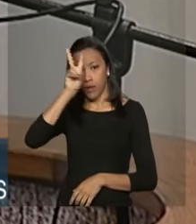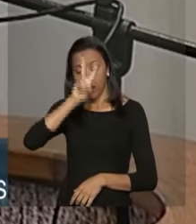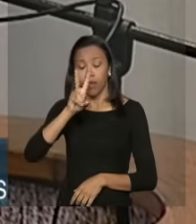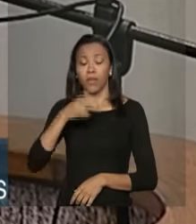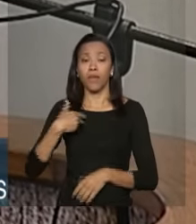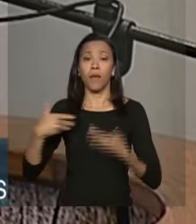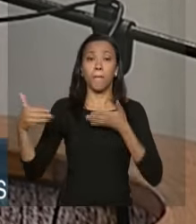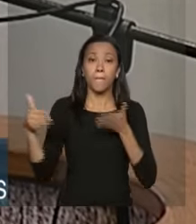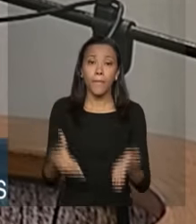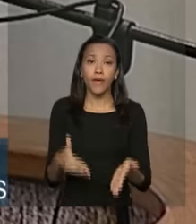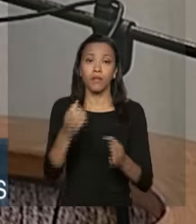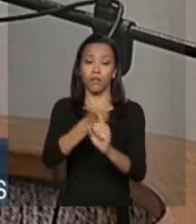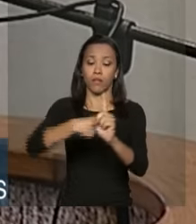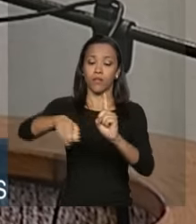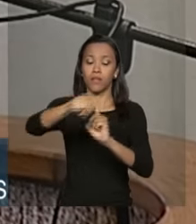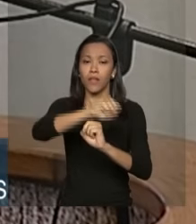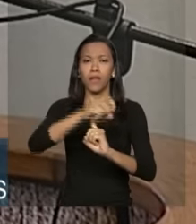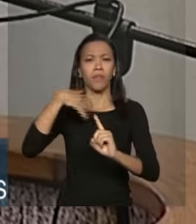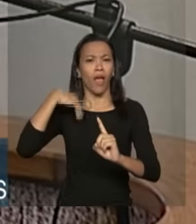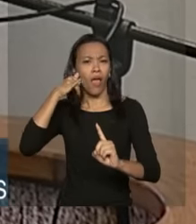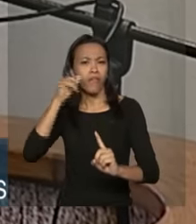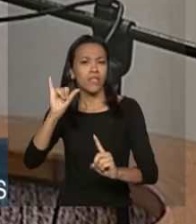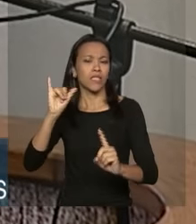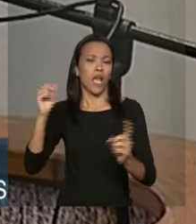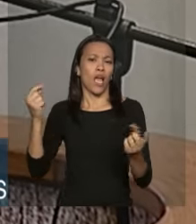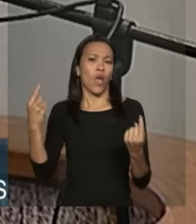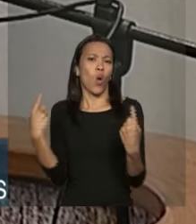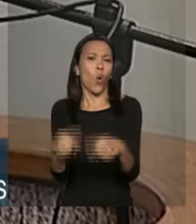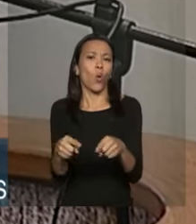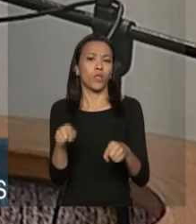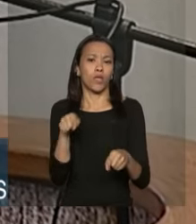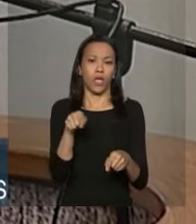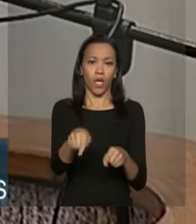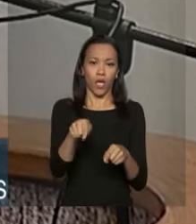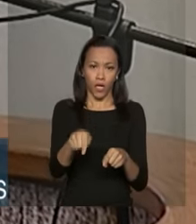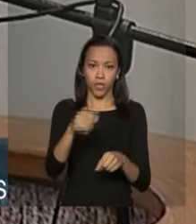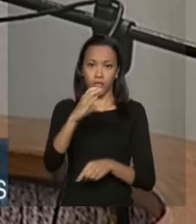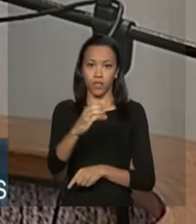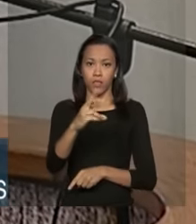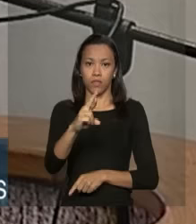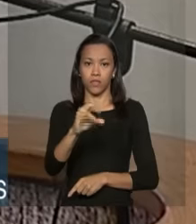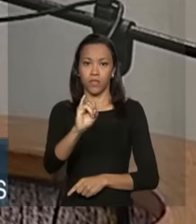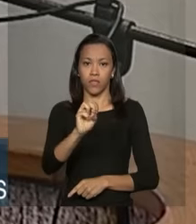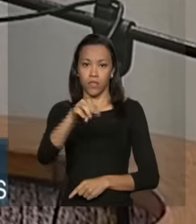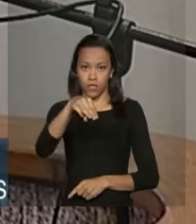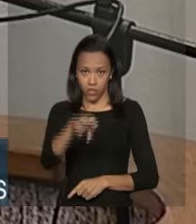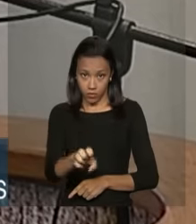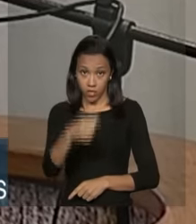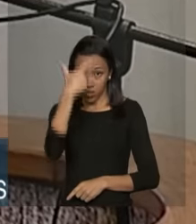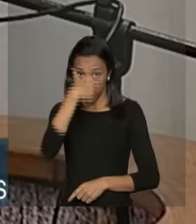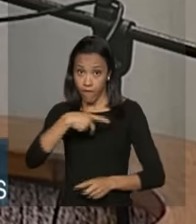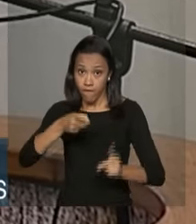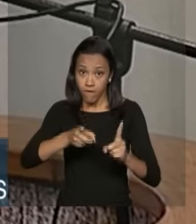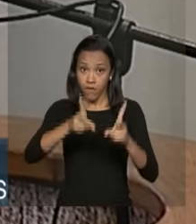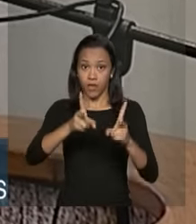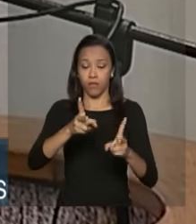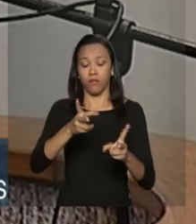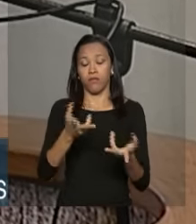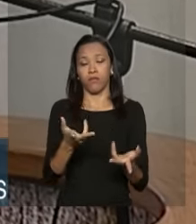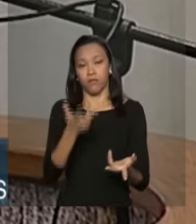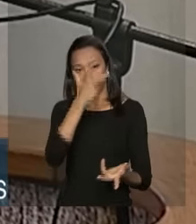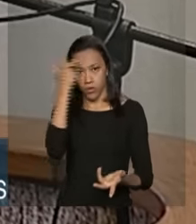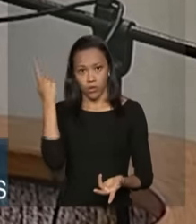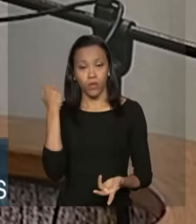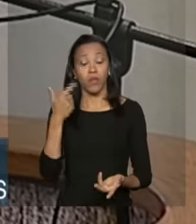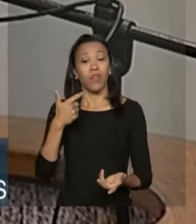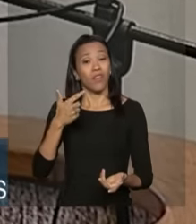sociedade na prevenção e na punição desse crime e essencial estamos diante de